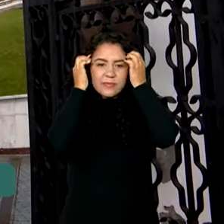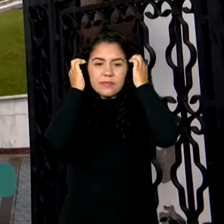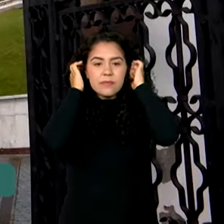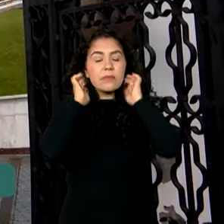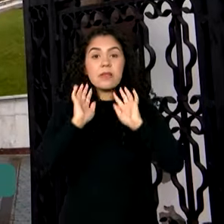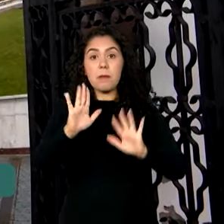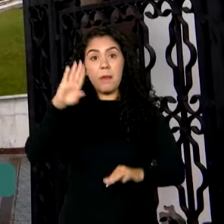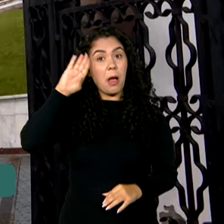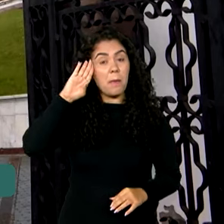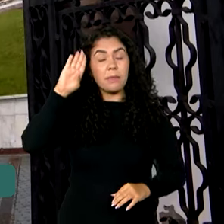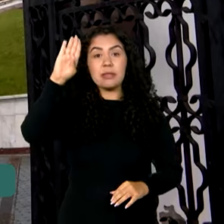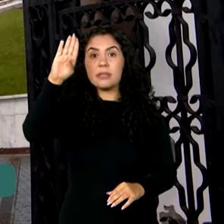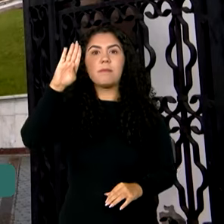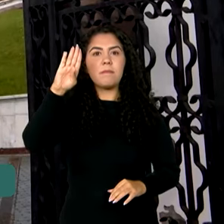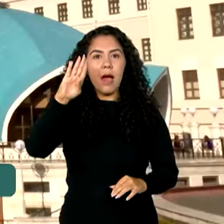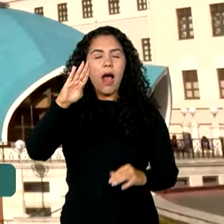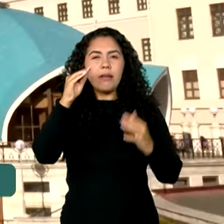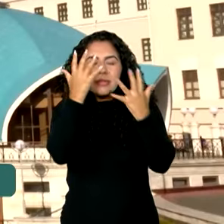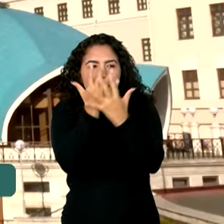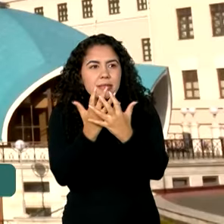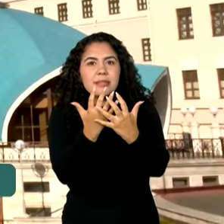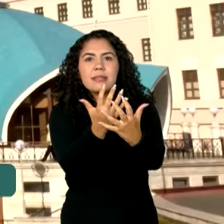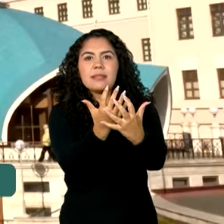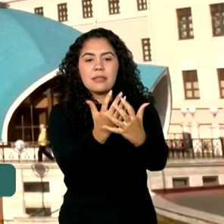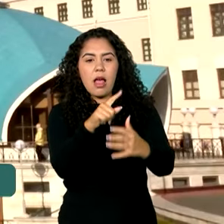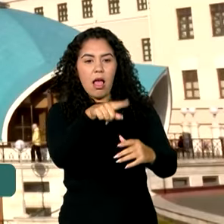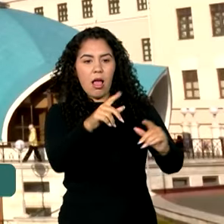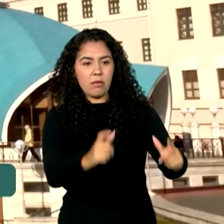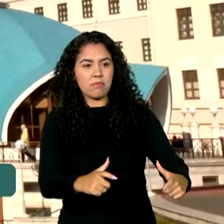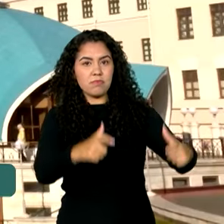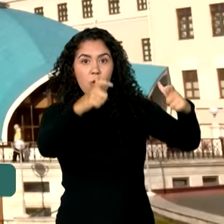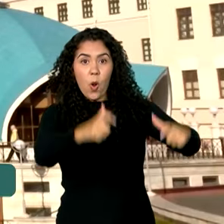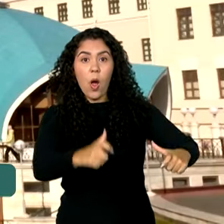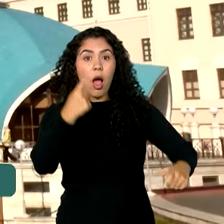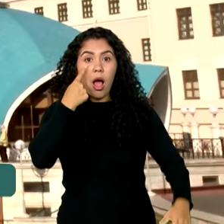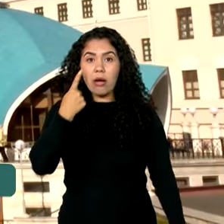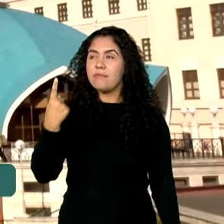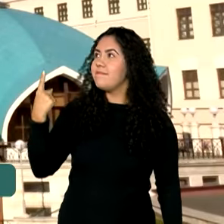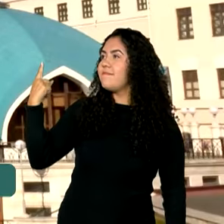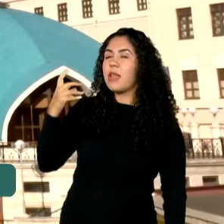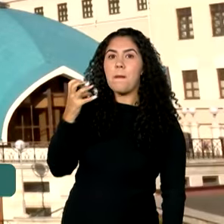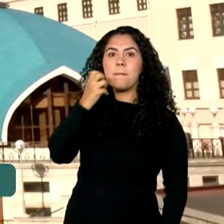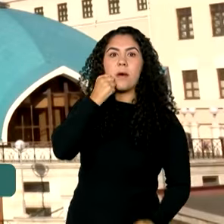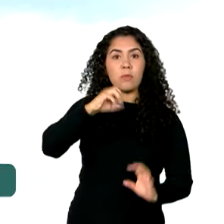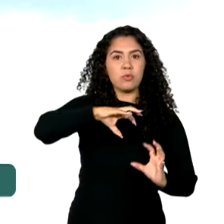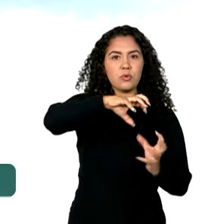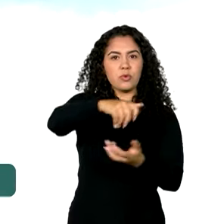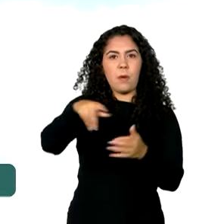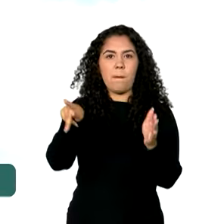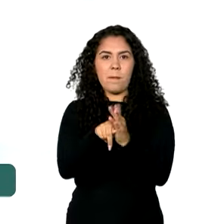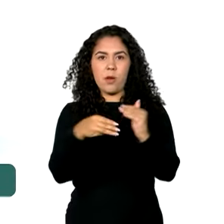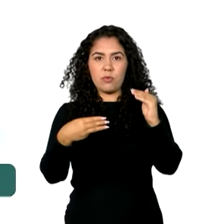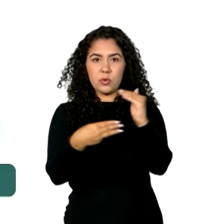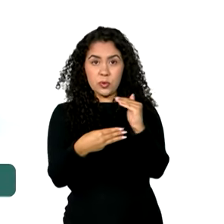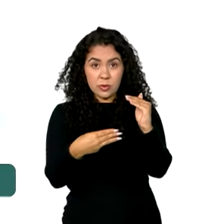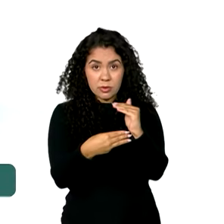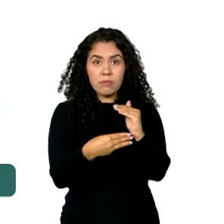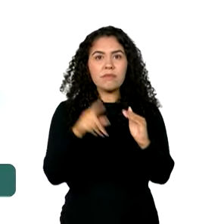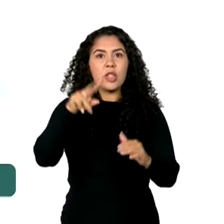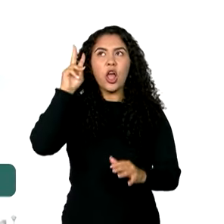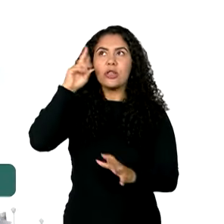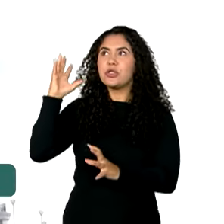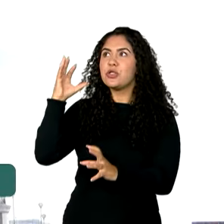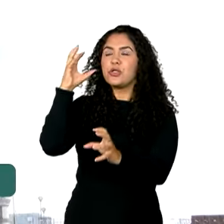Uma das principais atrações da cidade é o Kremlin de Kazan, patrimônio mundial da Unesco. O complexo